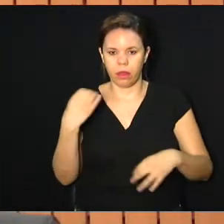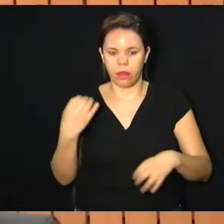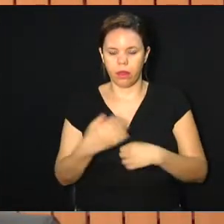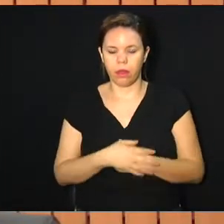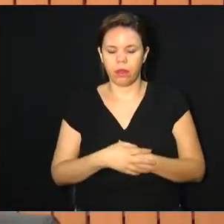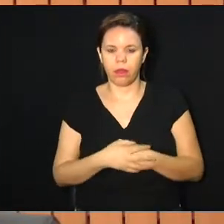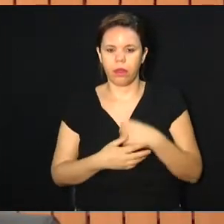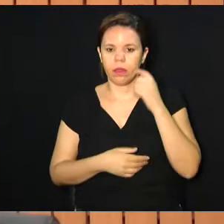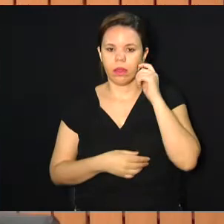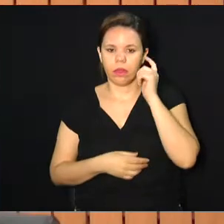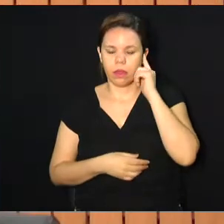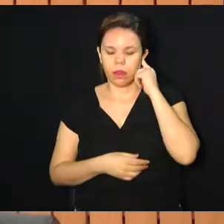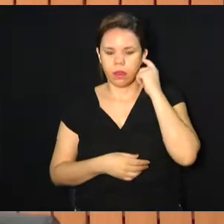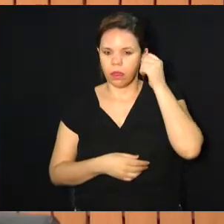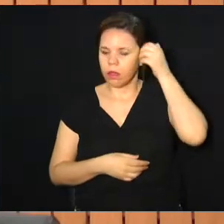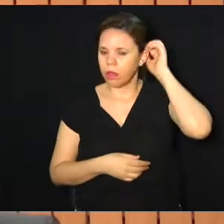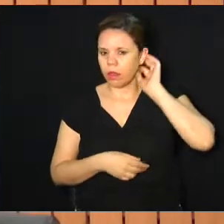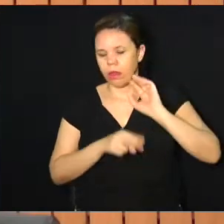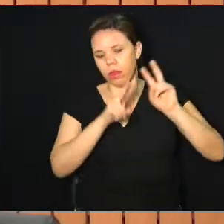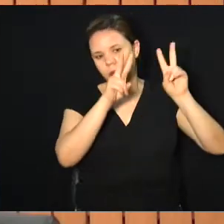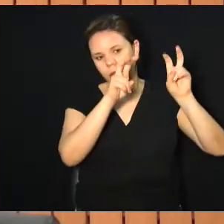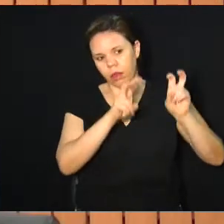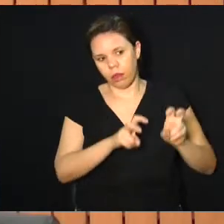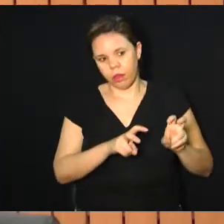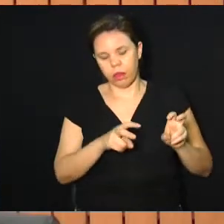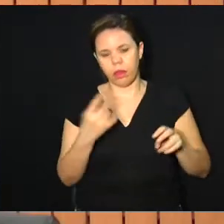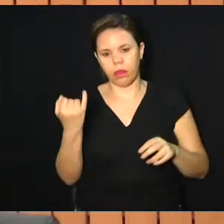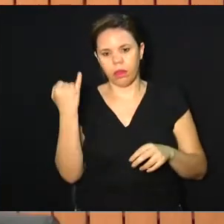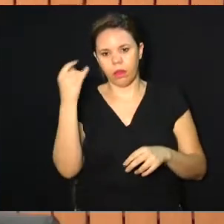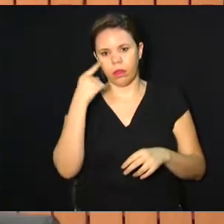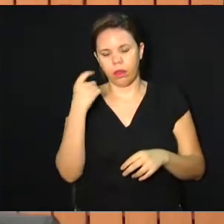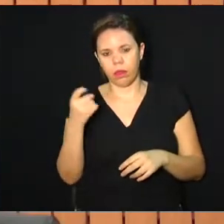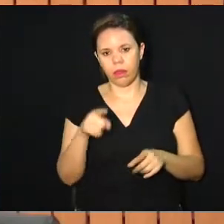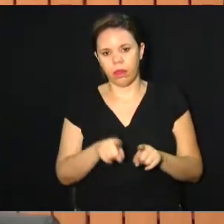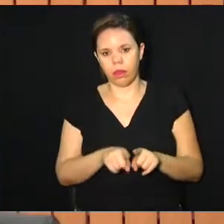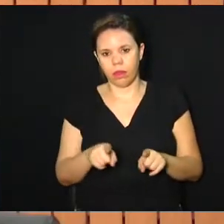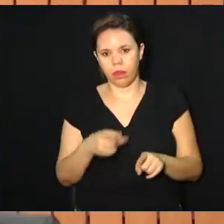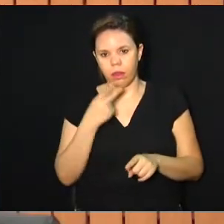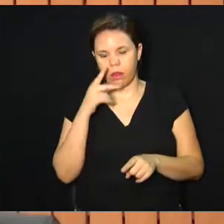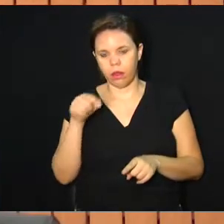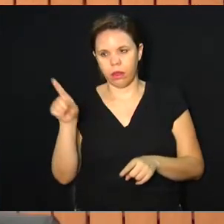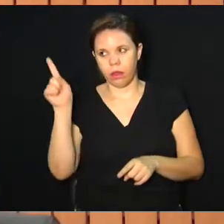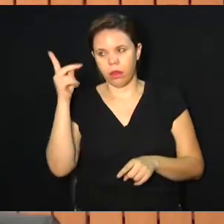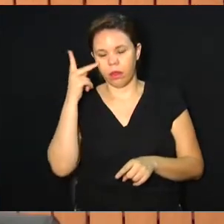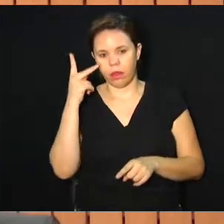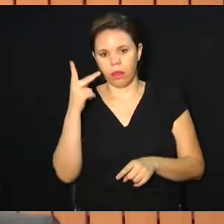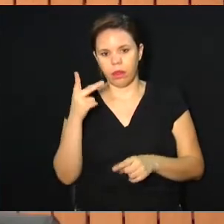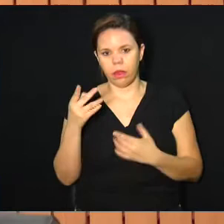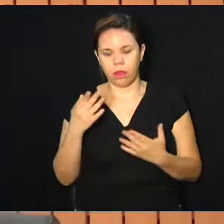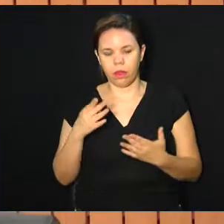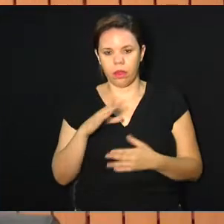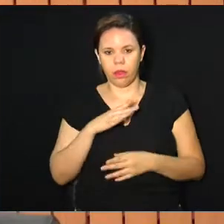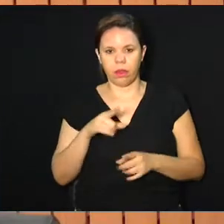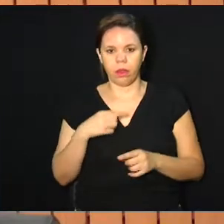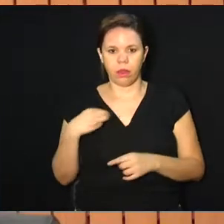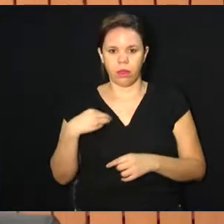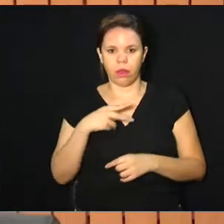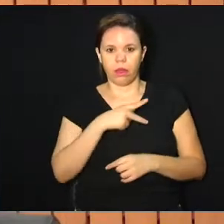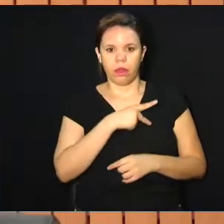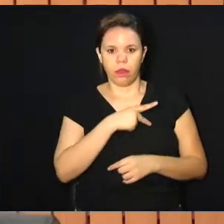etc. Então, debates temáticos também são interessantes. E ressaltar que, em São Paulo, como o Ministério Público